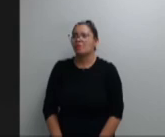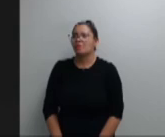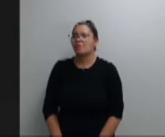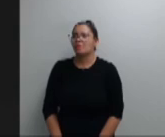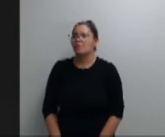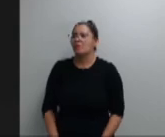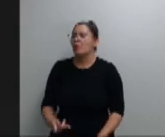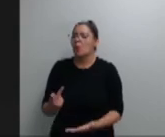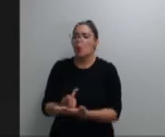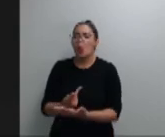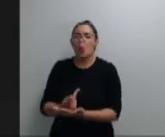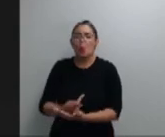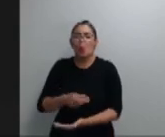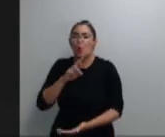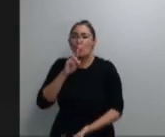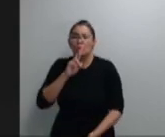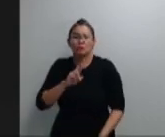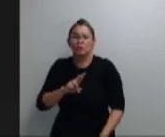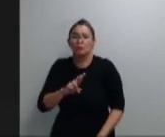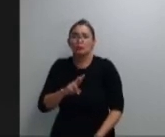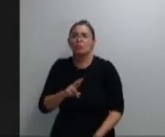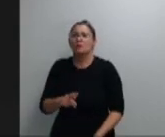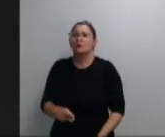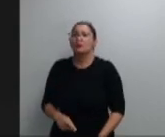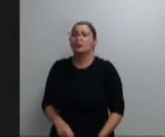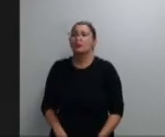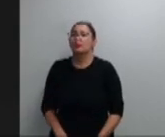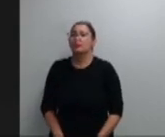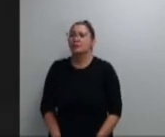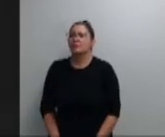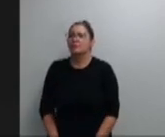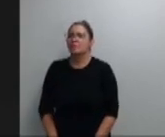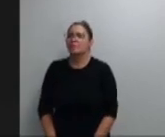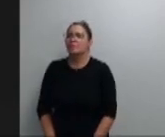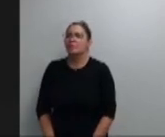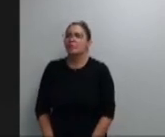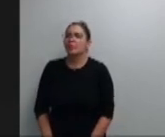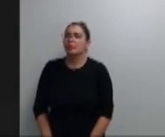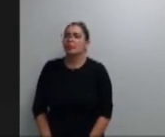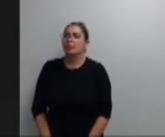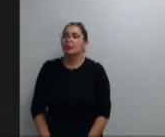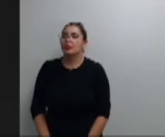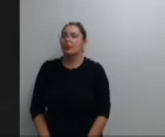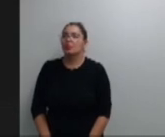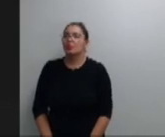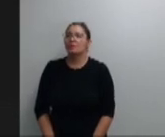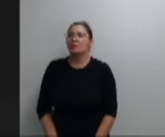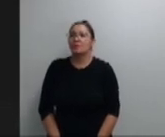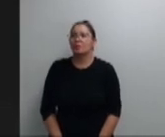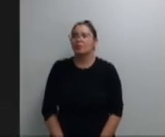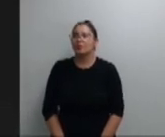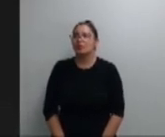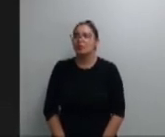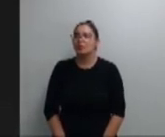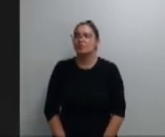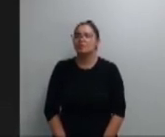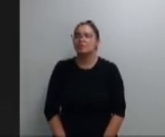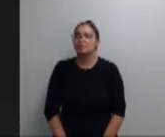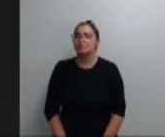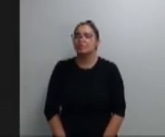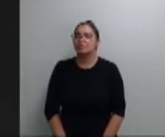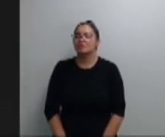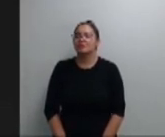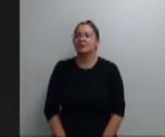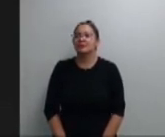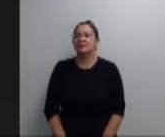não é porque eu penso que nós temos aqui um precedente do ministro Benedito e que a partir dele nós passamos a decidir de outra maneira não é essa que vossa excelência